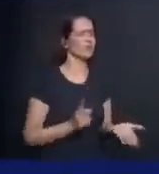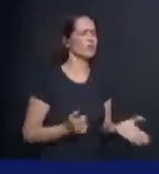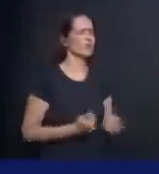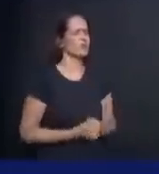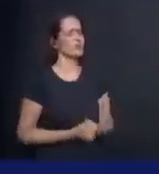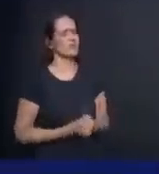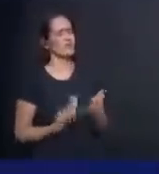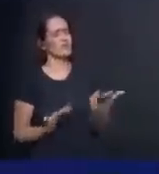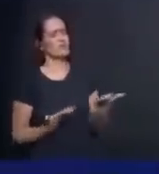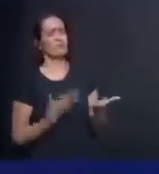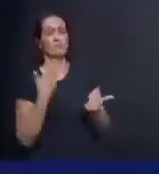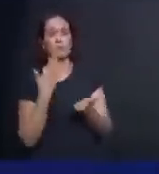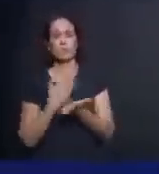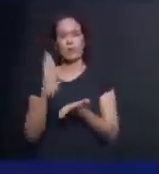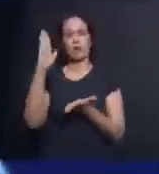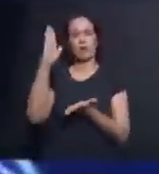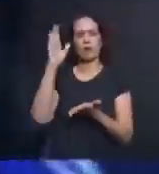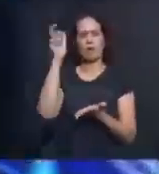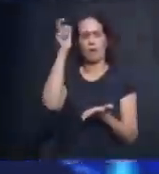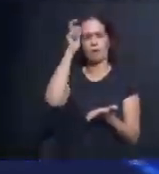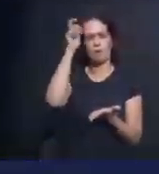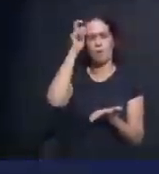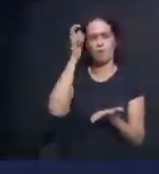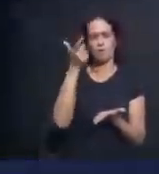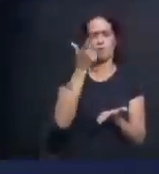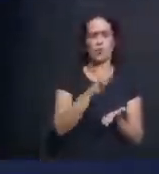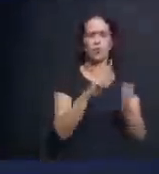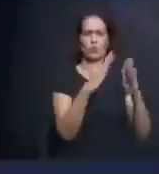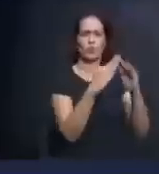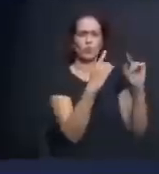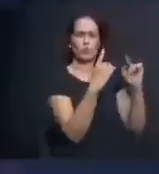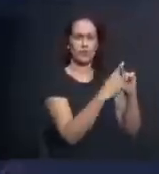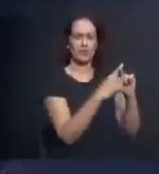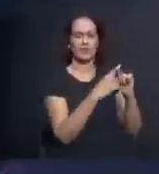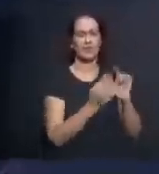forma. Sai, demônio da outra denominação.